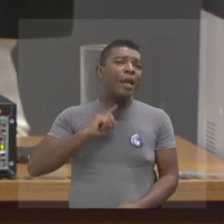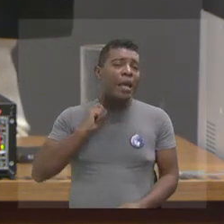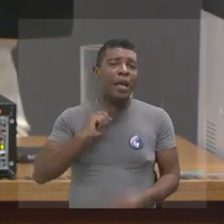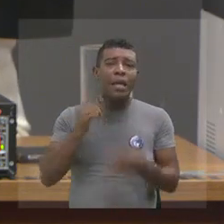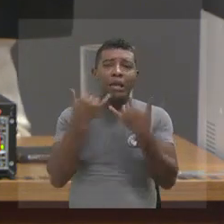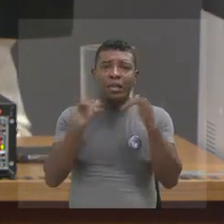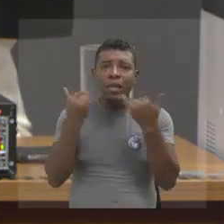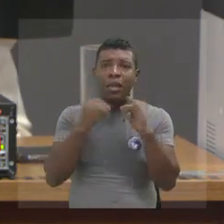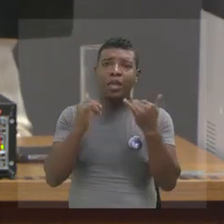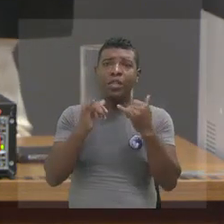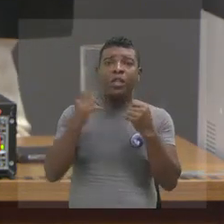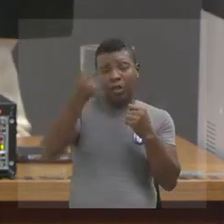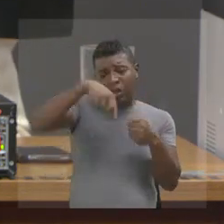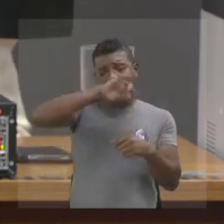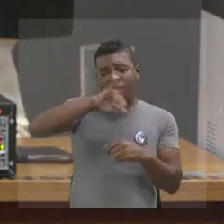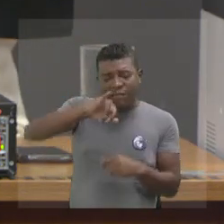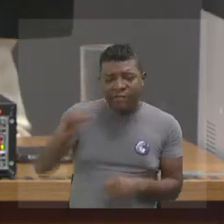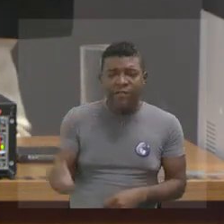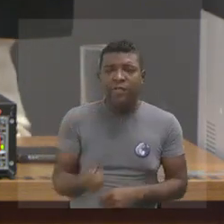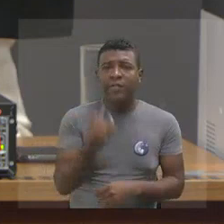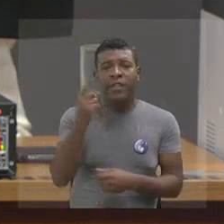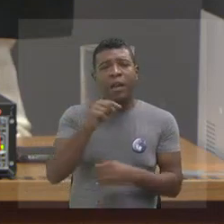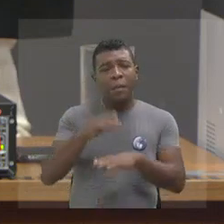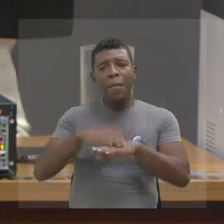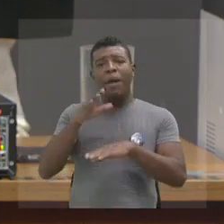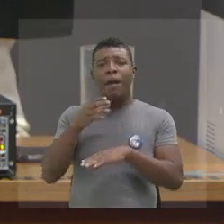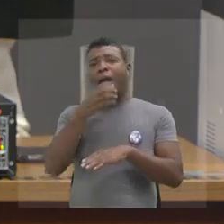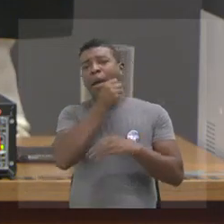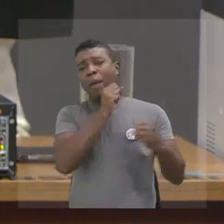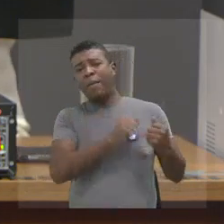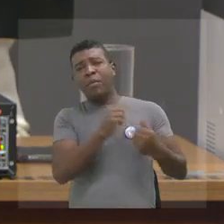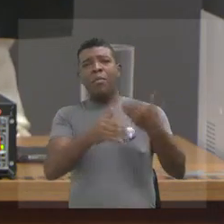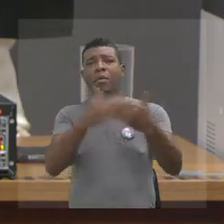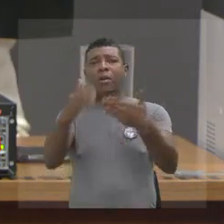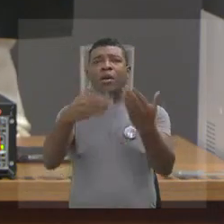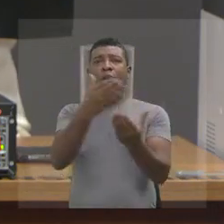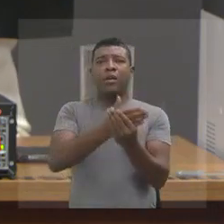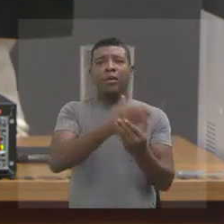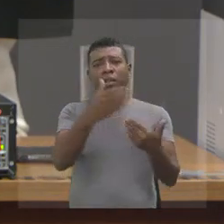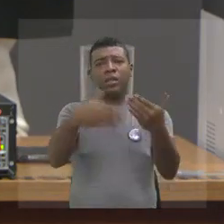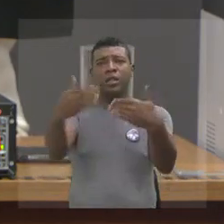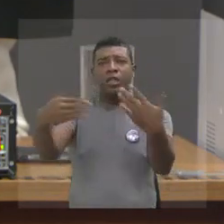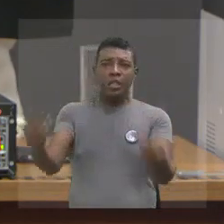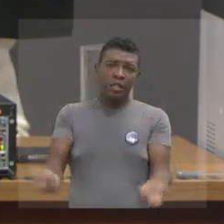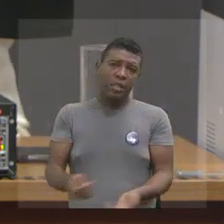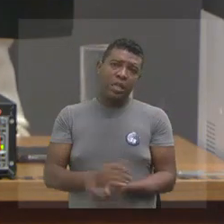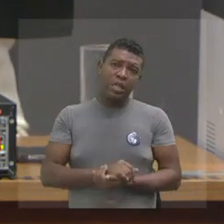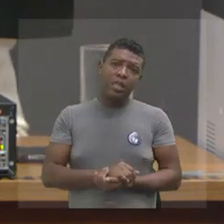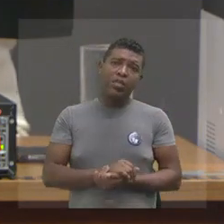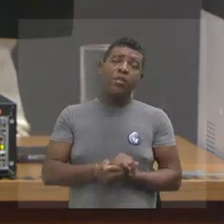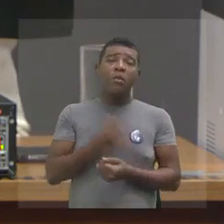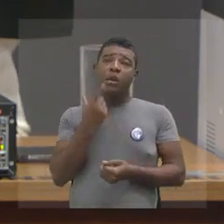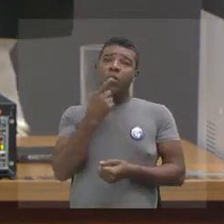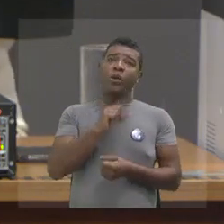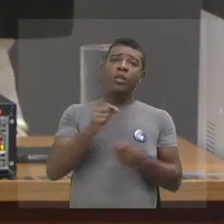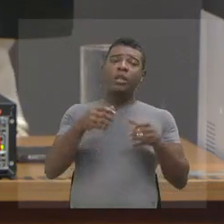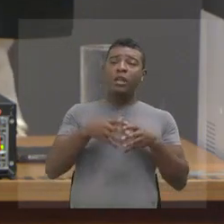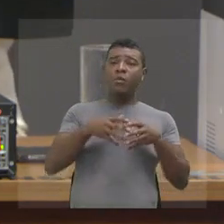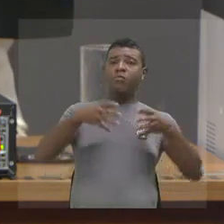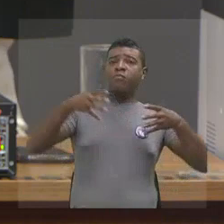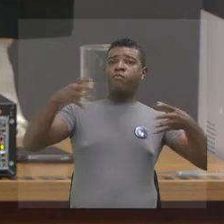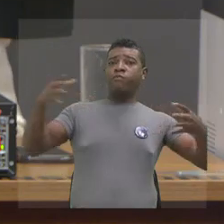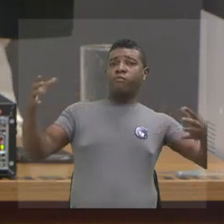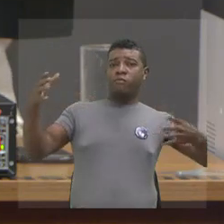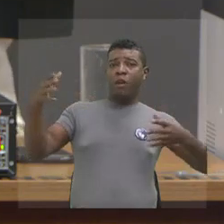que a gente possa dar celeridade desse processo né e podemos crescer né